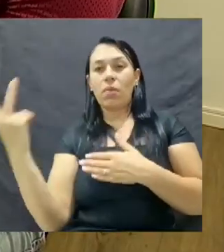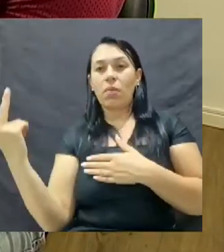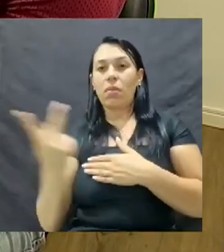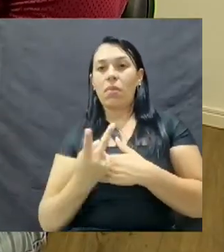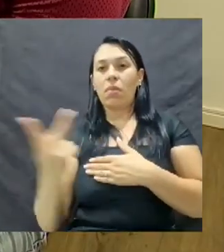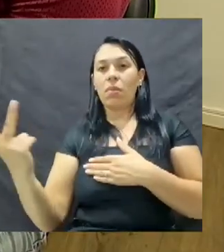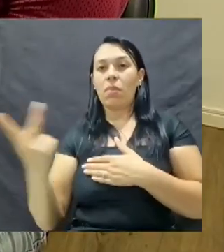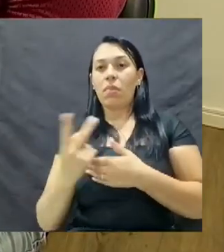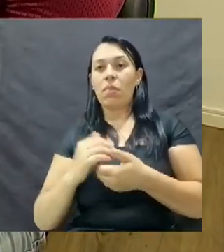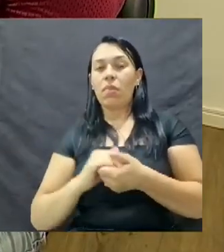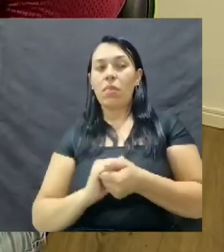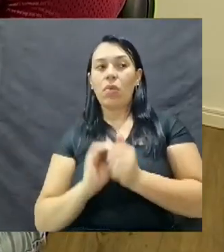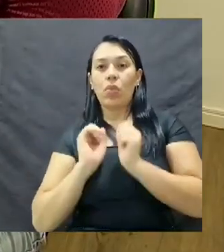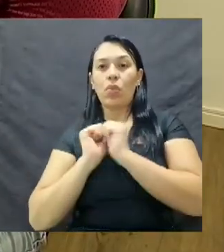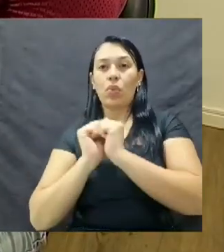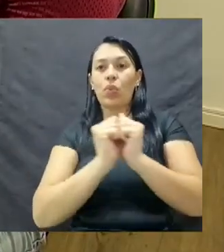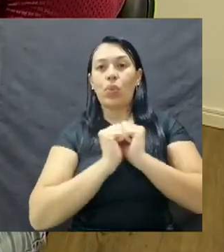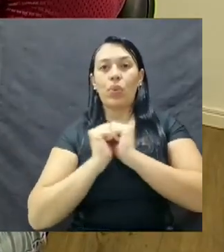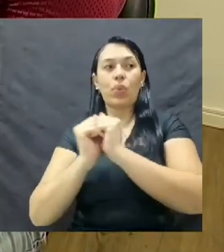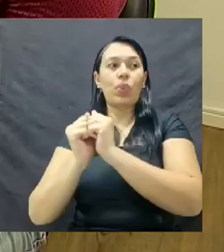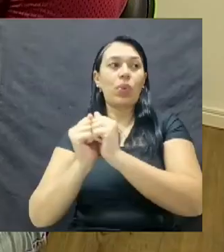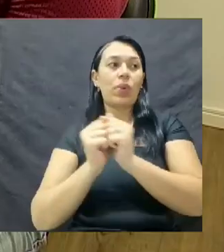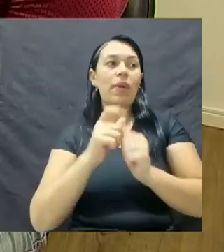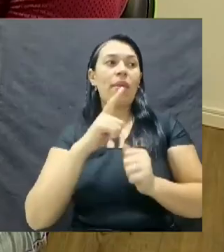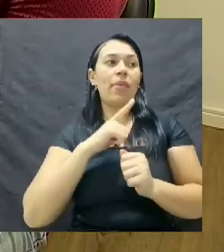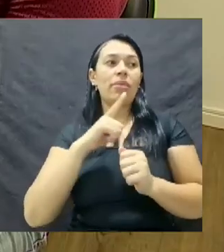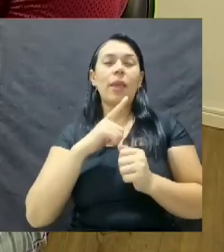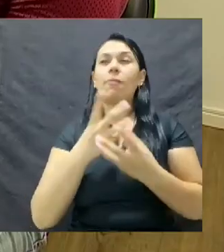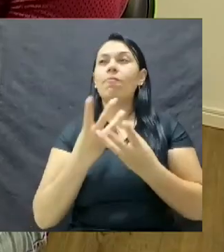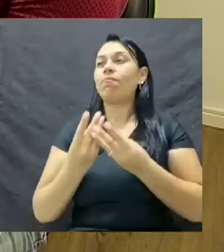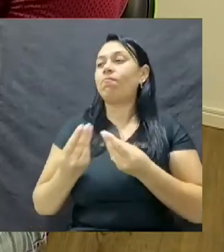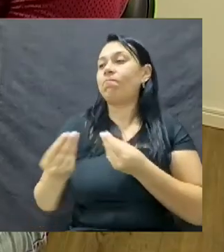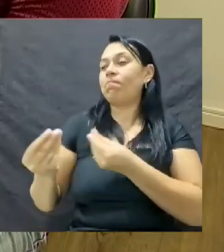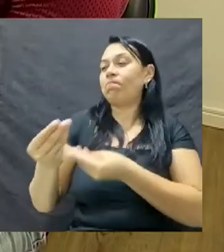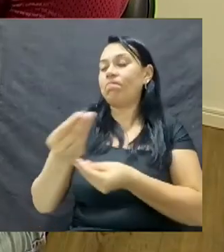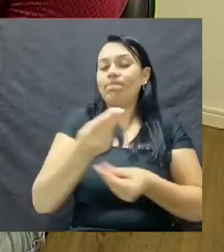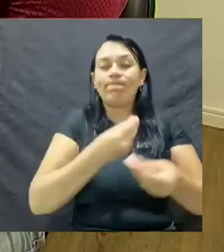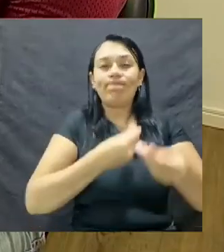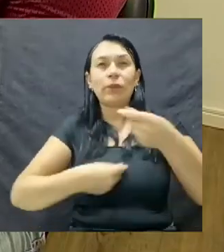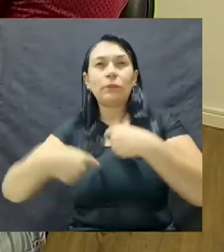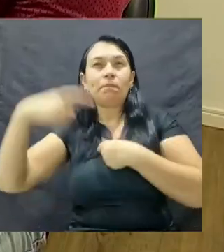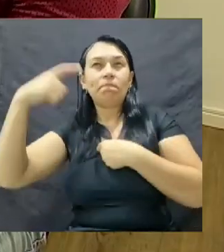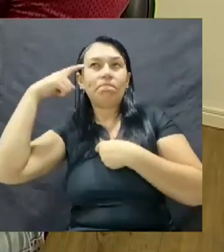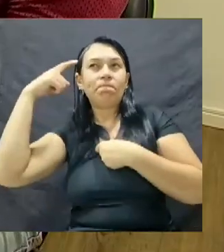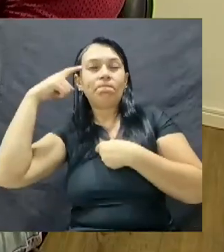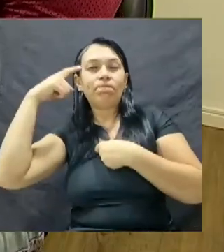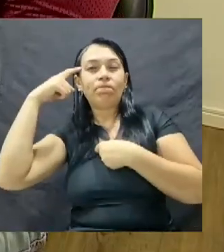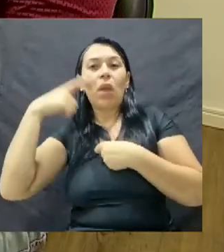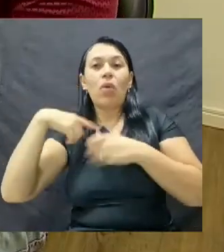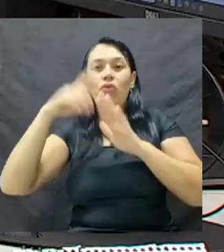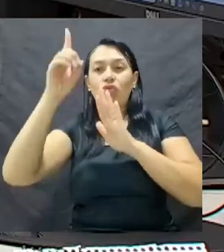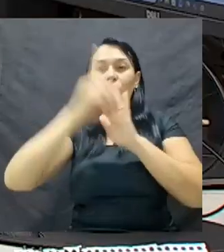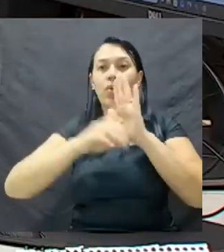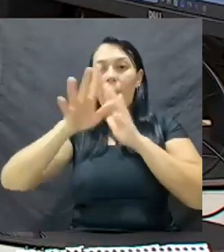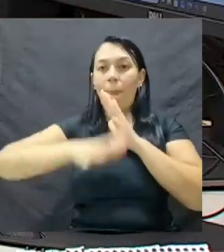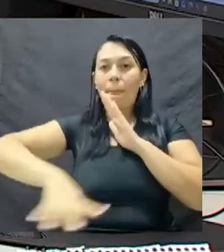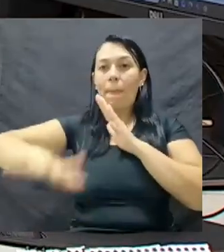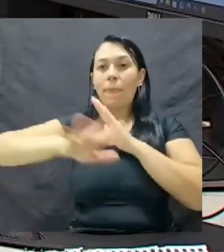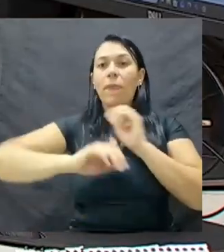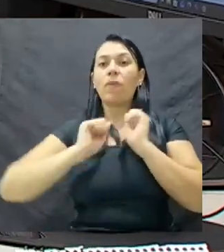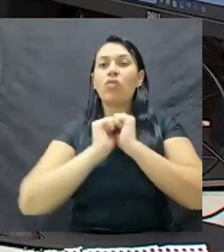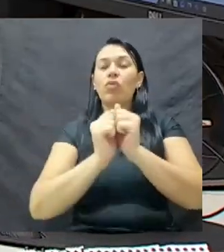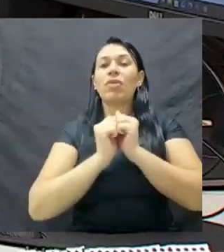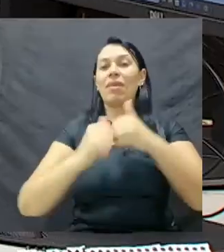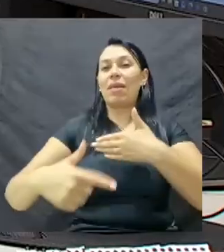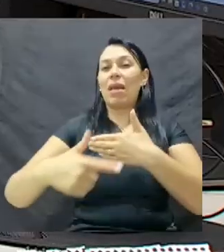adjunto, ele tem que ter uma sinergia com o raciocínio que eu, como diretor-geral, também atuo com os setores, para que a gente tenha a tranquilidade